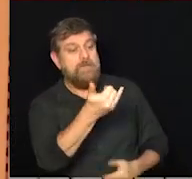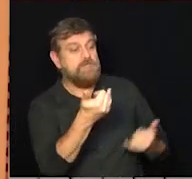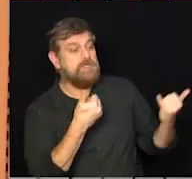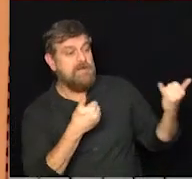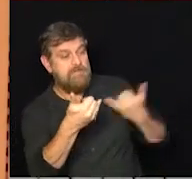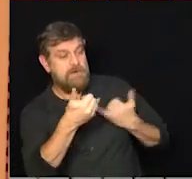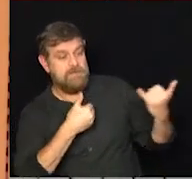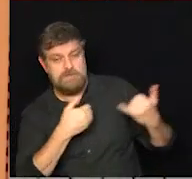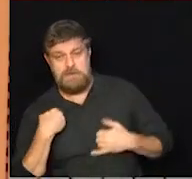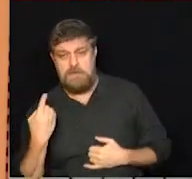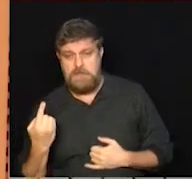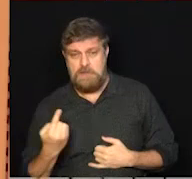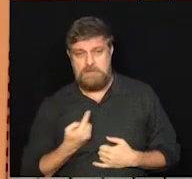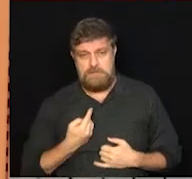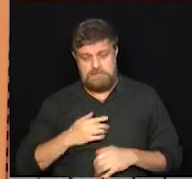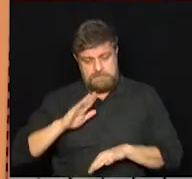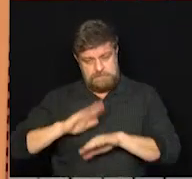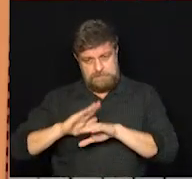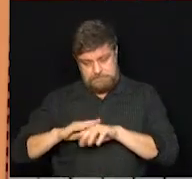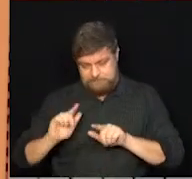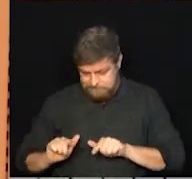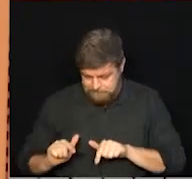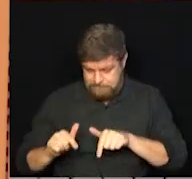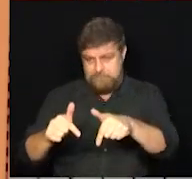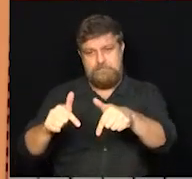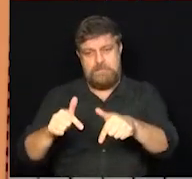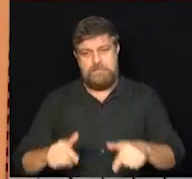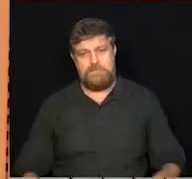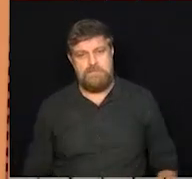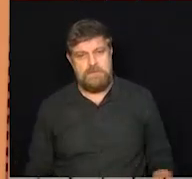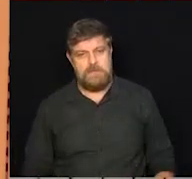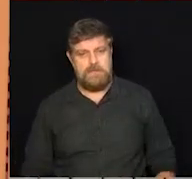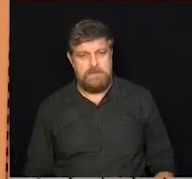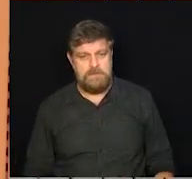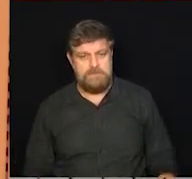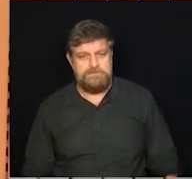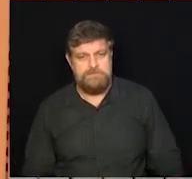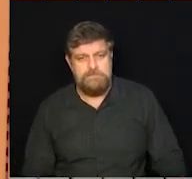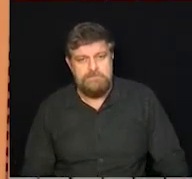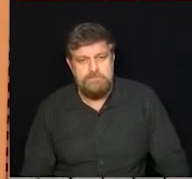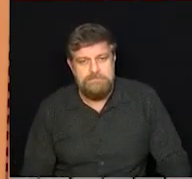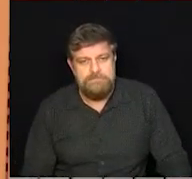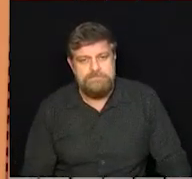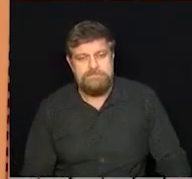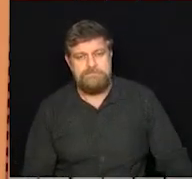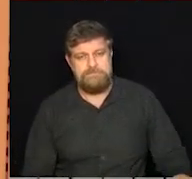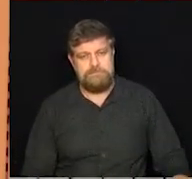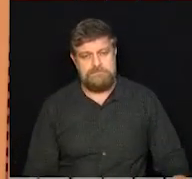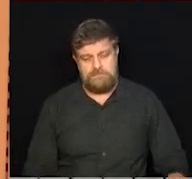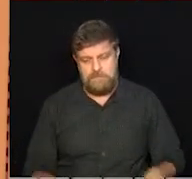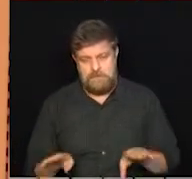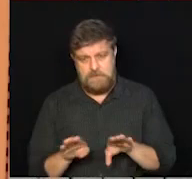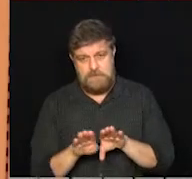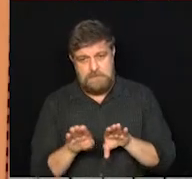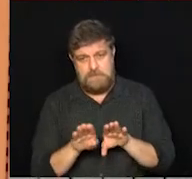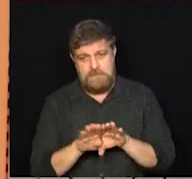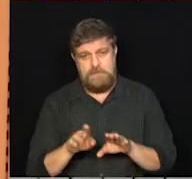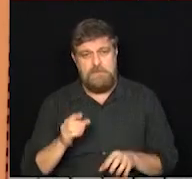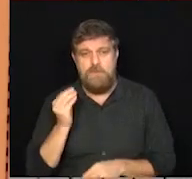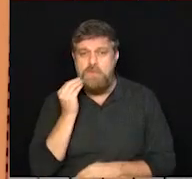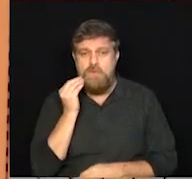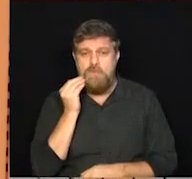e nós pretendemos dar sequência ao tema ou nossa água também nesse tempo foi